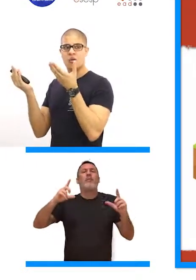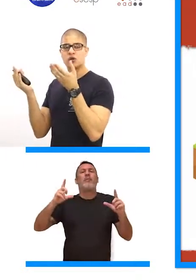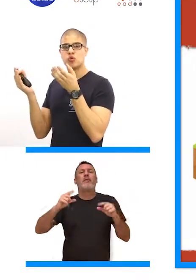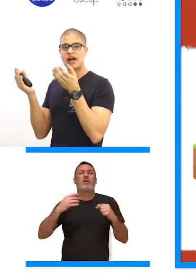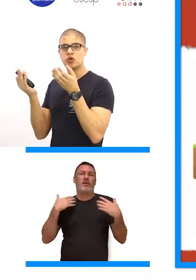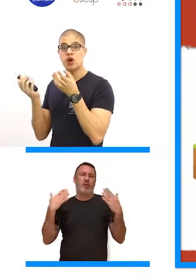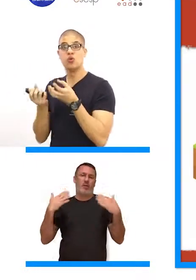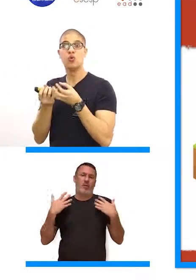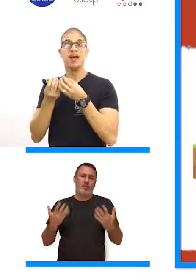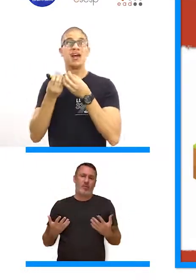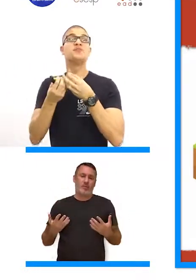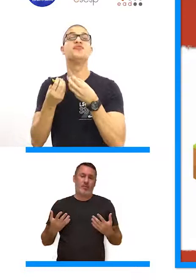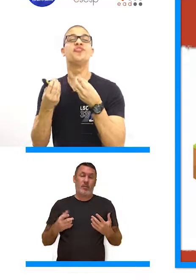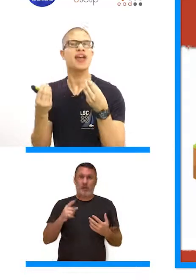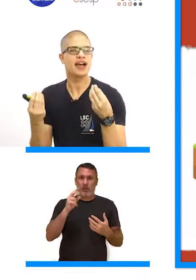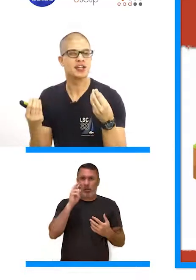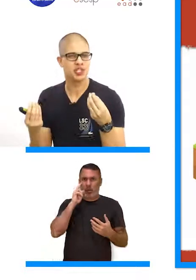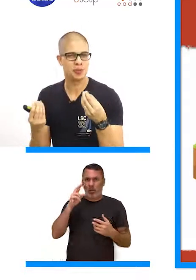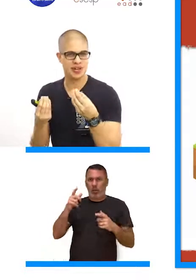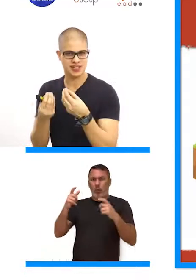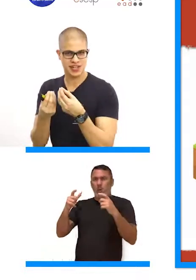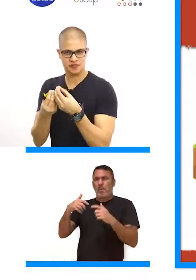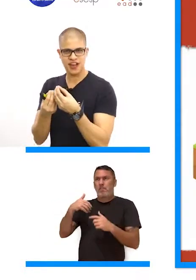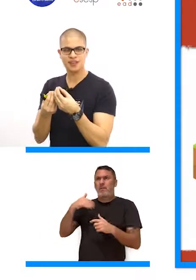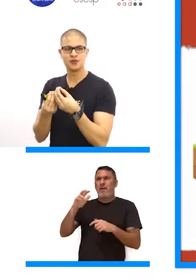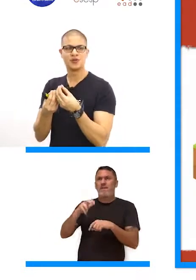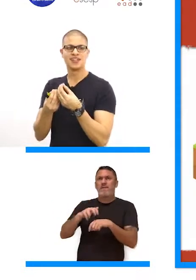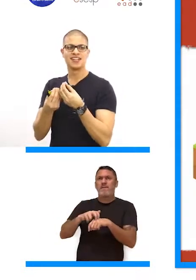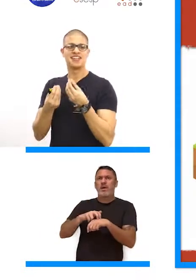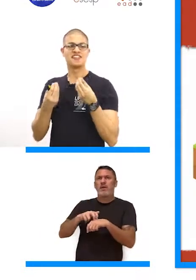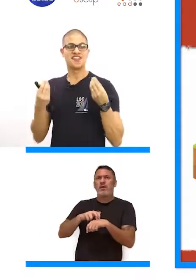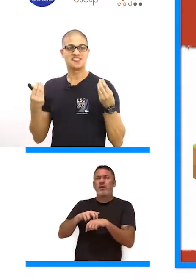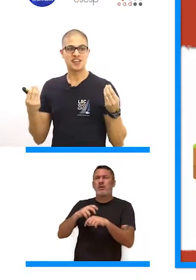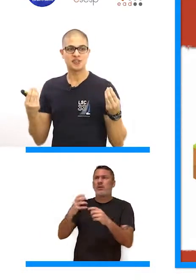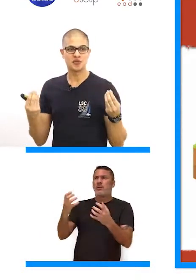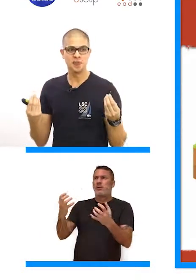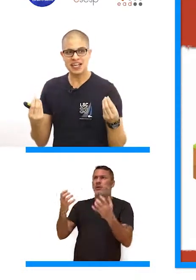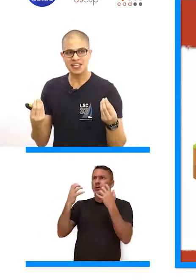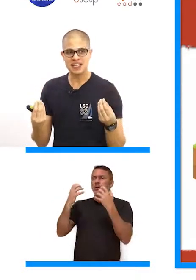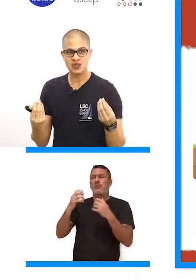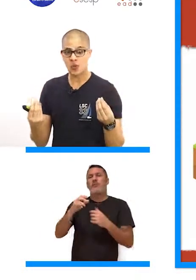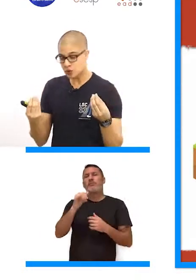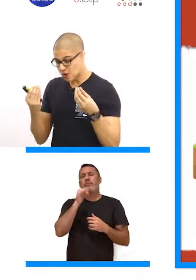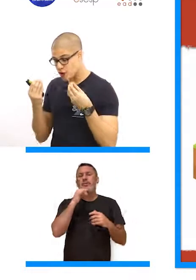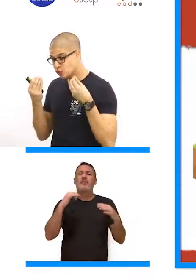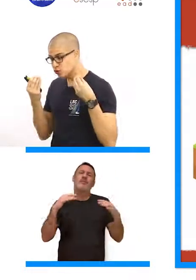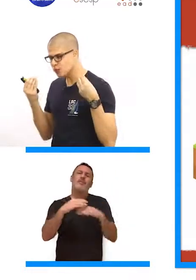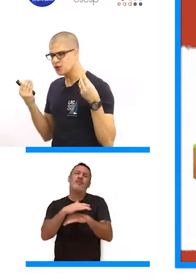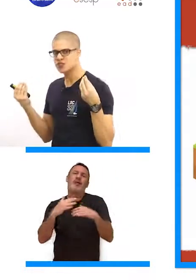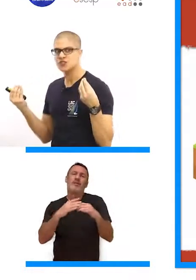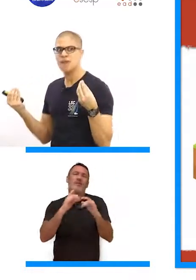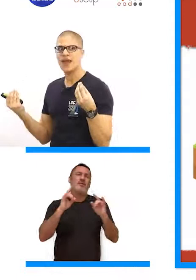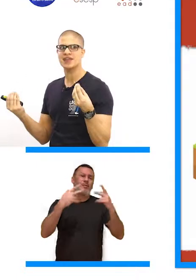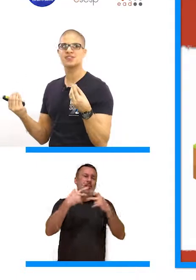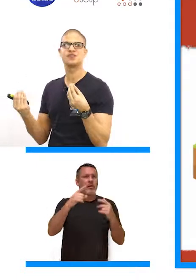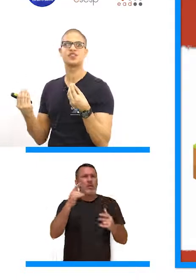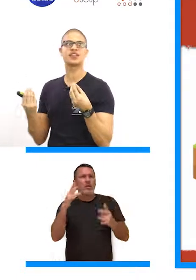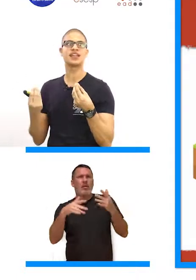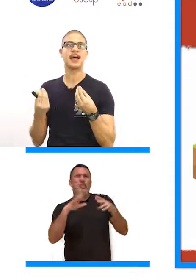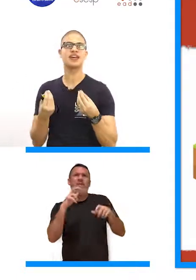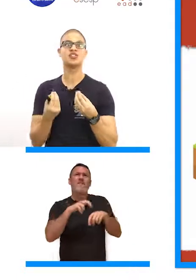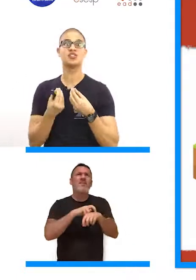maior o verde preservado nas áreas urbanas, quanto maior o número de